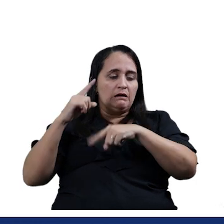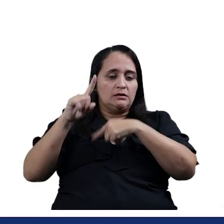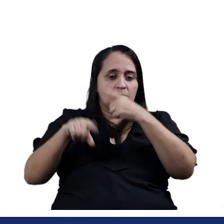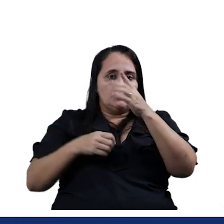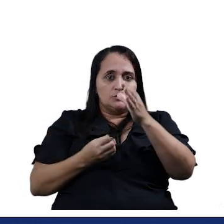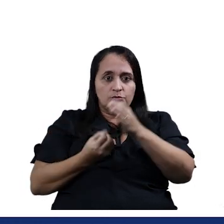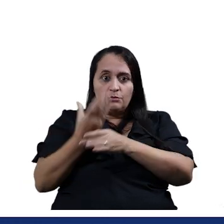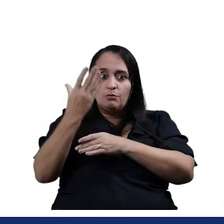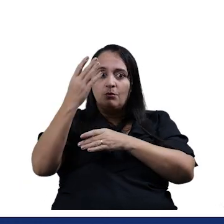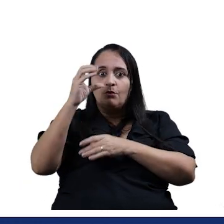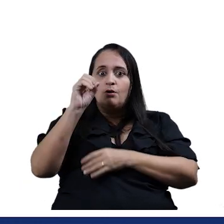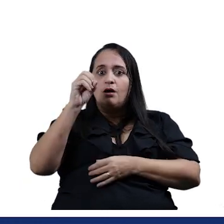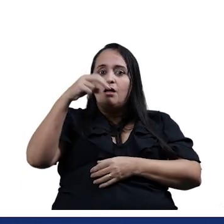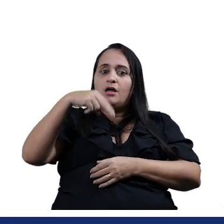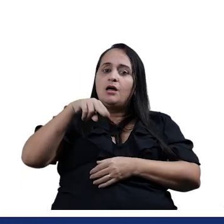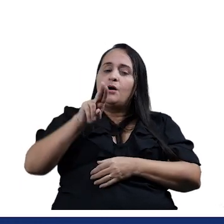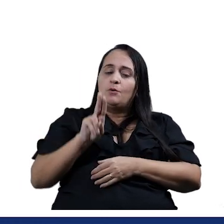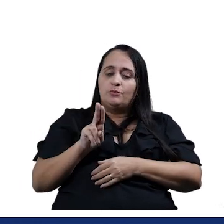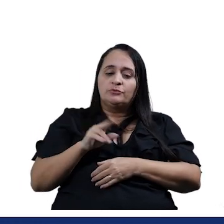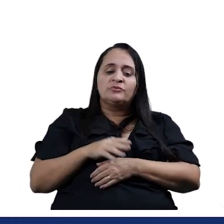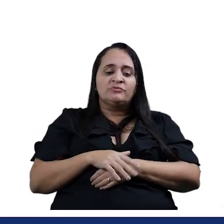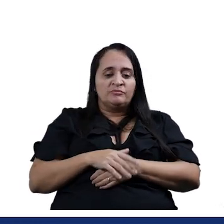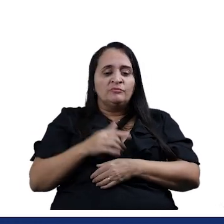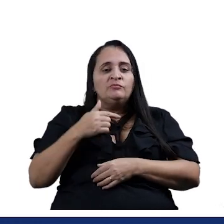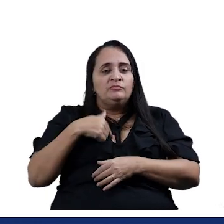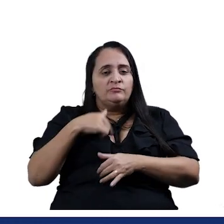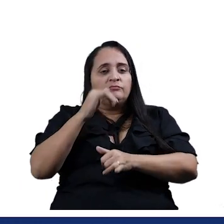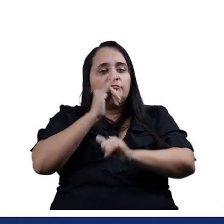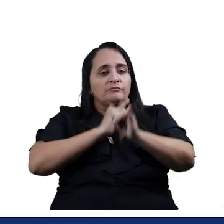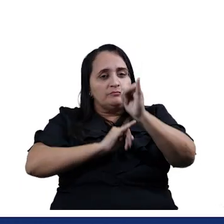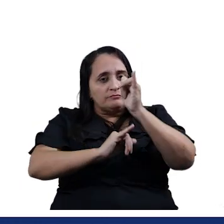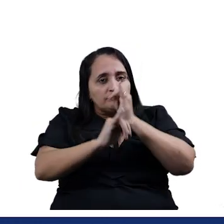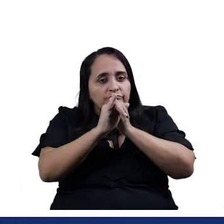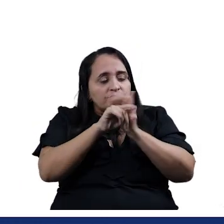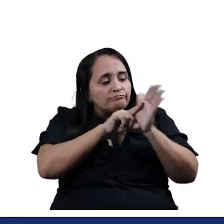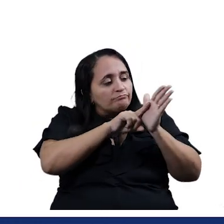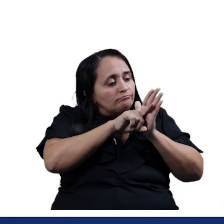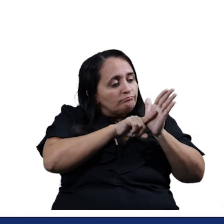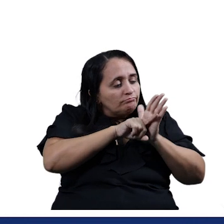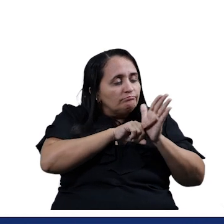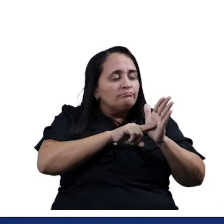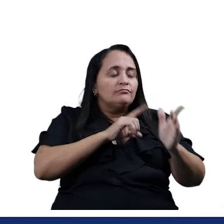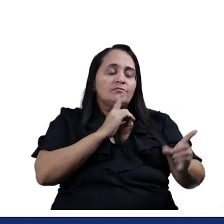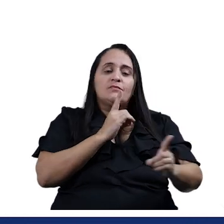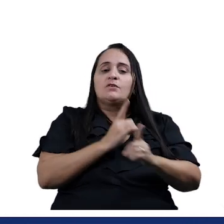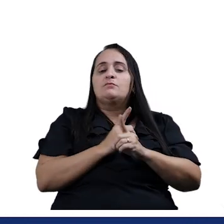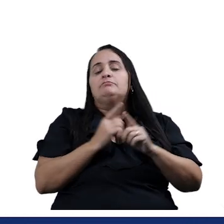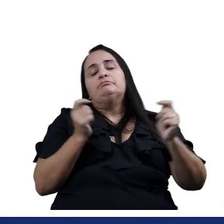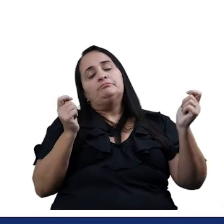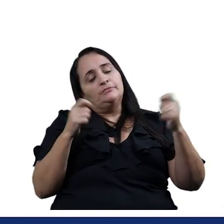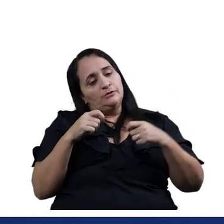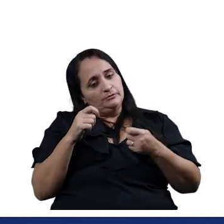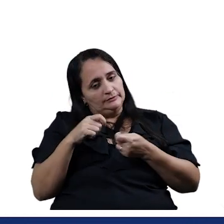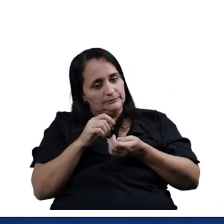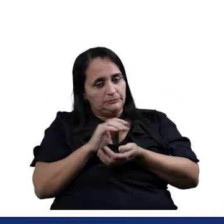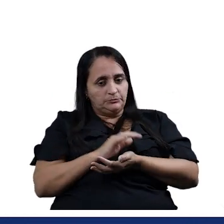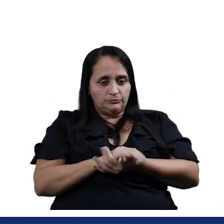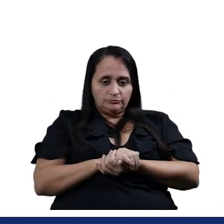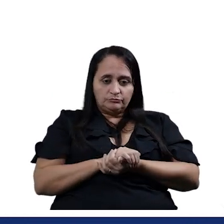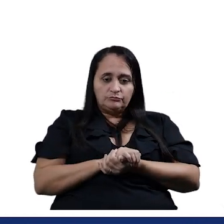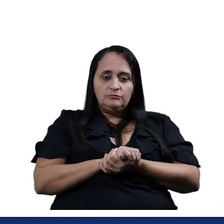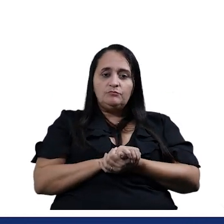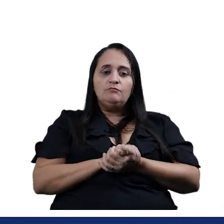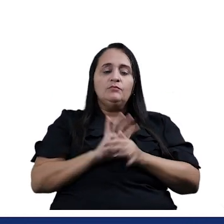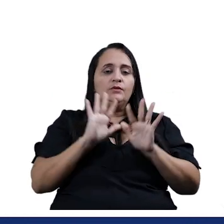tirei nessa fonte, mas você pode pesquisar muitas coisas sobre a ONU. Mas fique atento aqui à